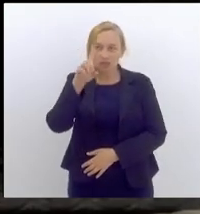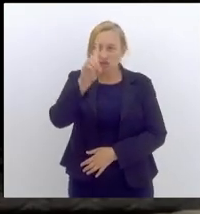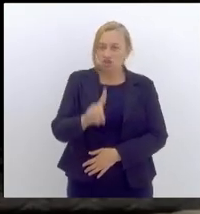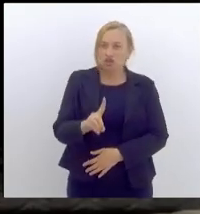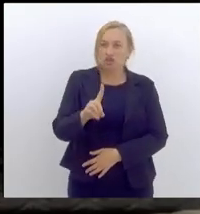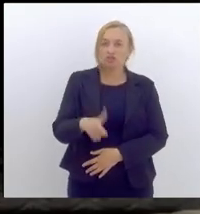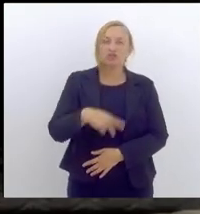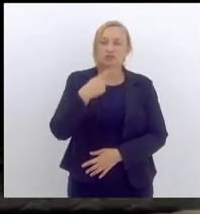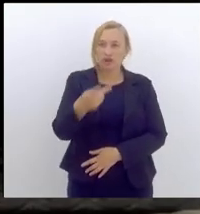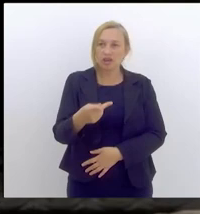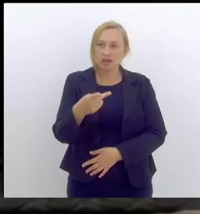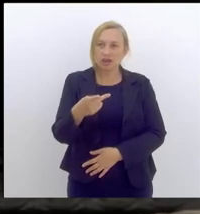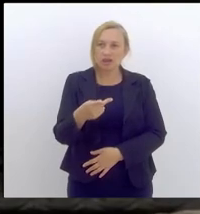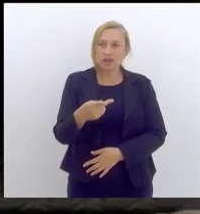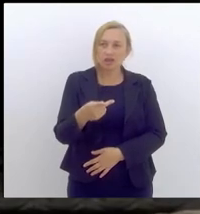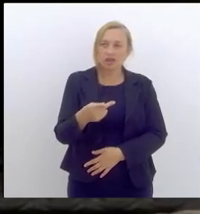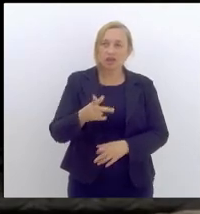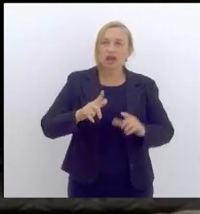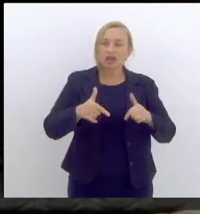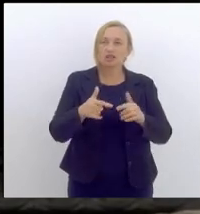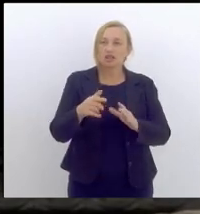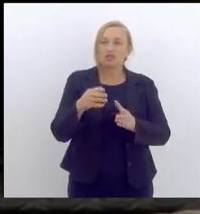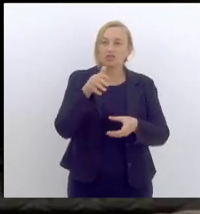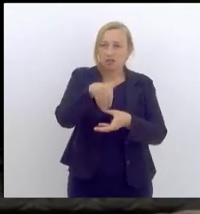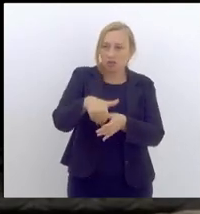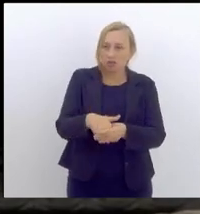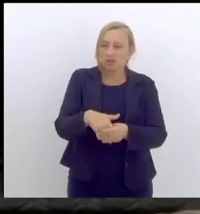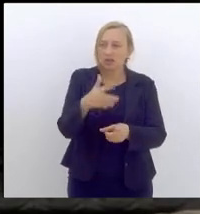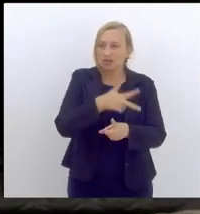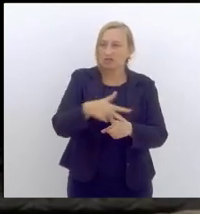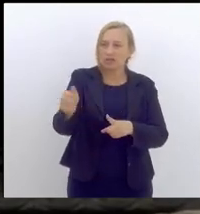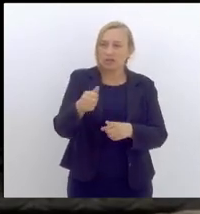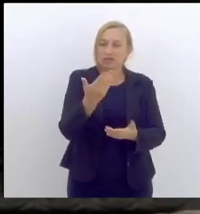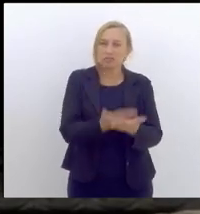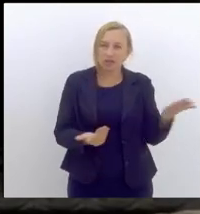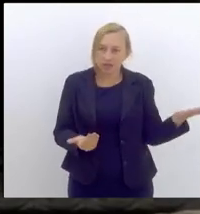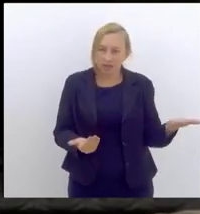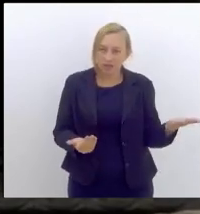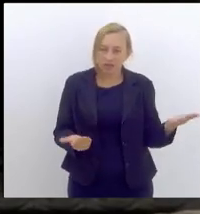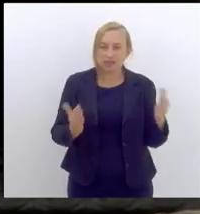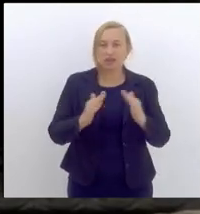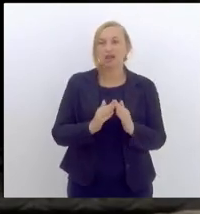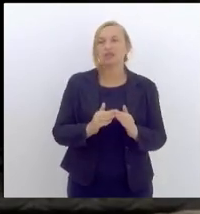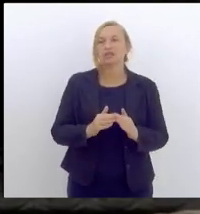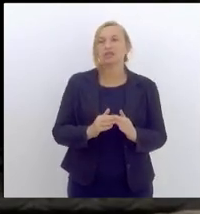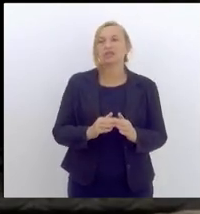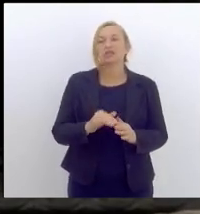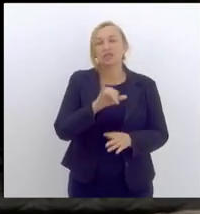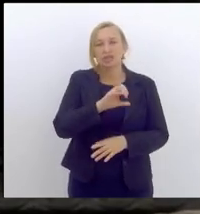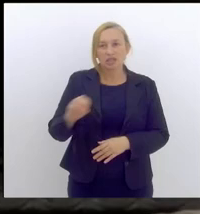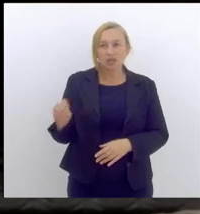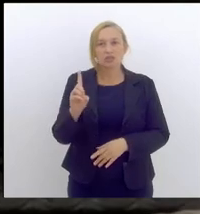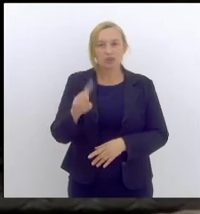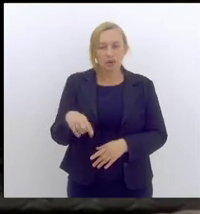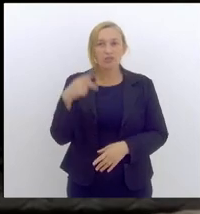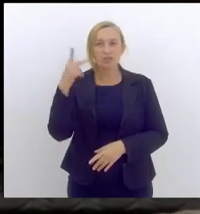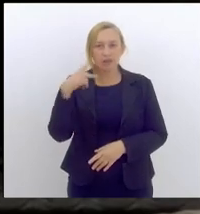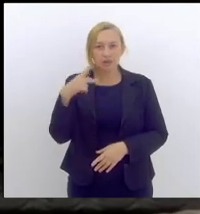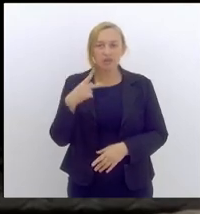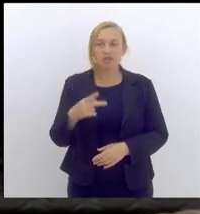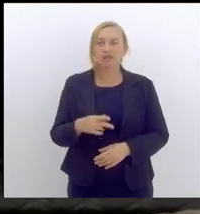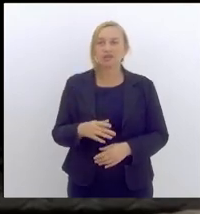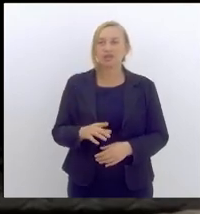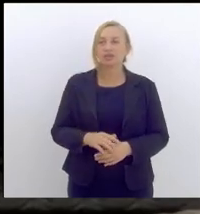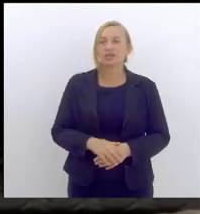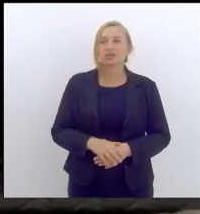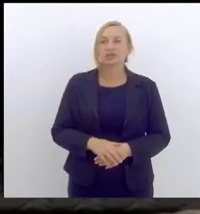falar, proferir, votar, vencer e perder nessa casa. Isso é o parlamento. E